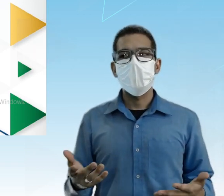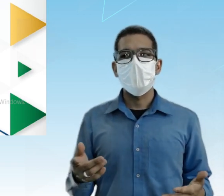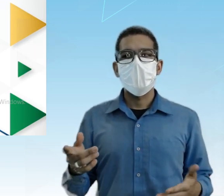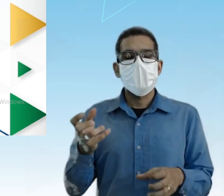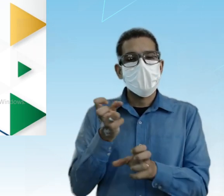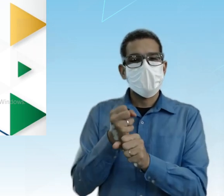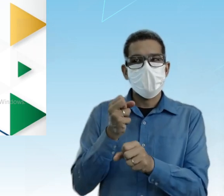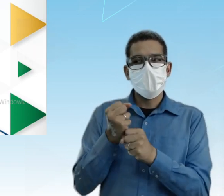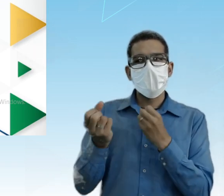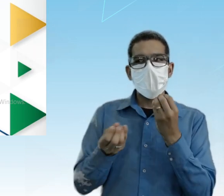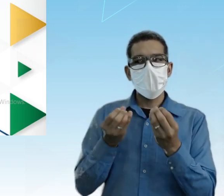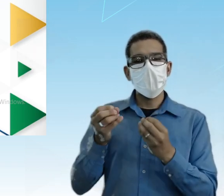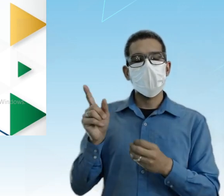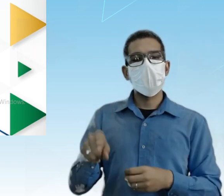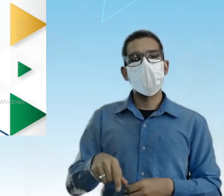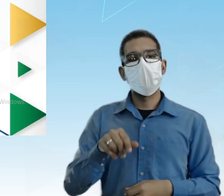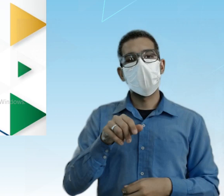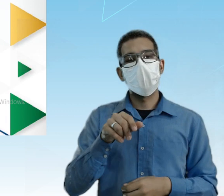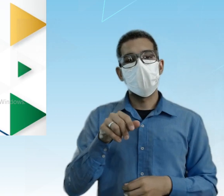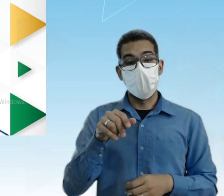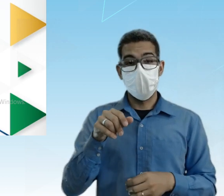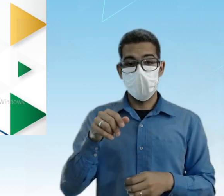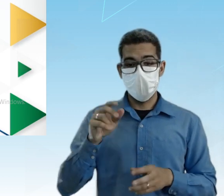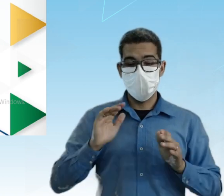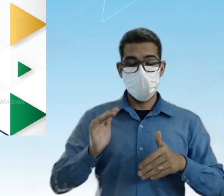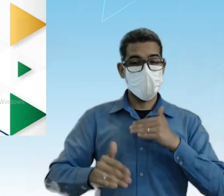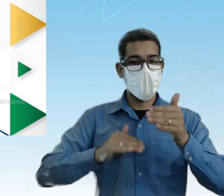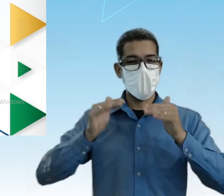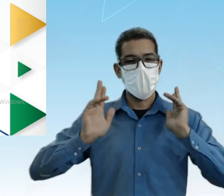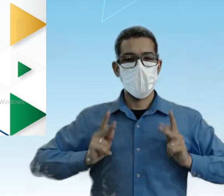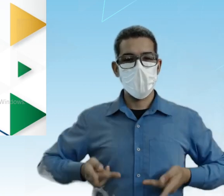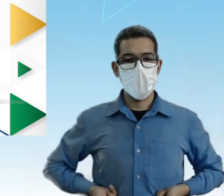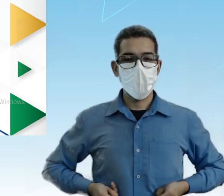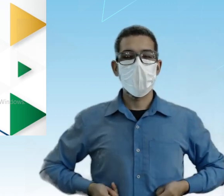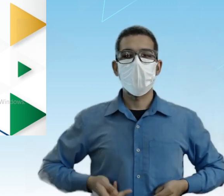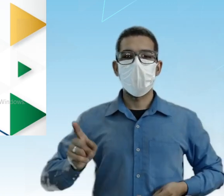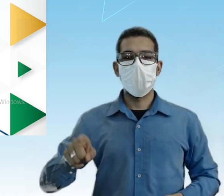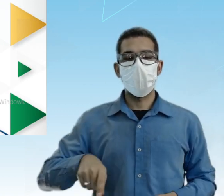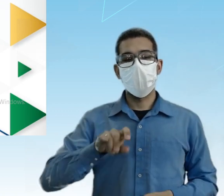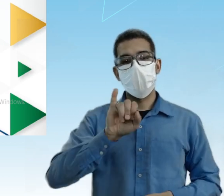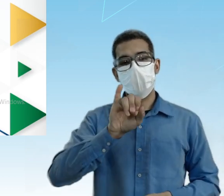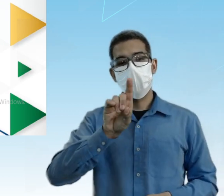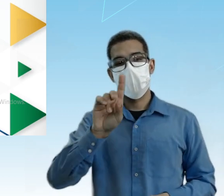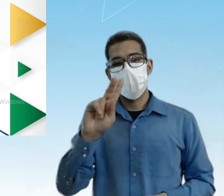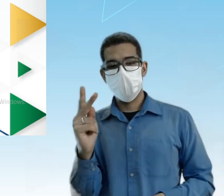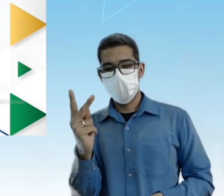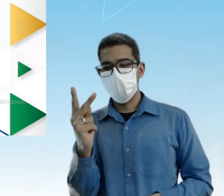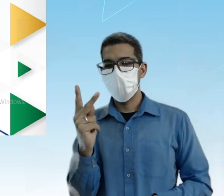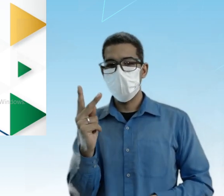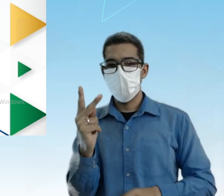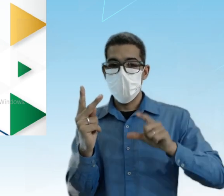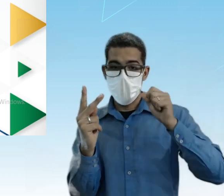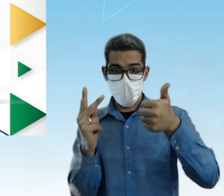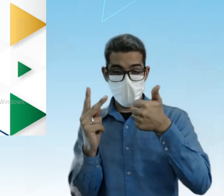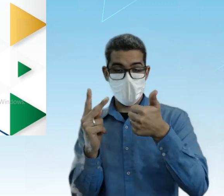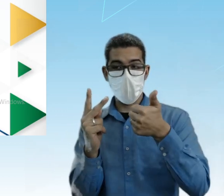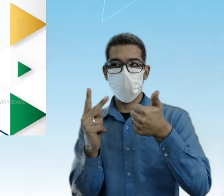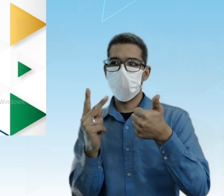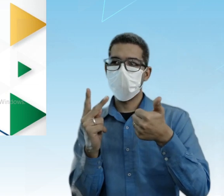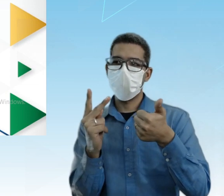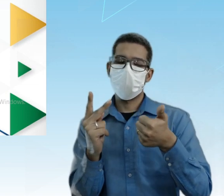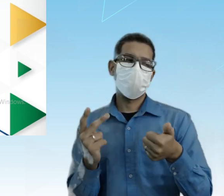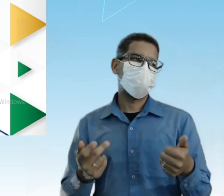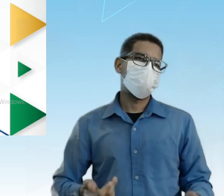Esse cálculo é feito pelo Índice de Desenvolvimento Humano. A gente chama isso de IDH. Se o IDH tá bom,